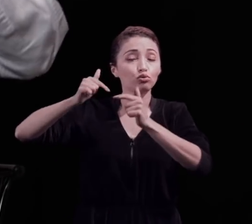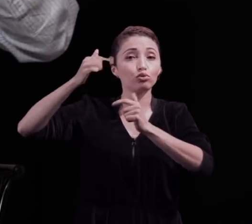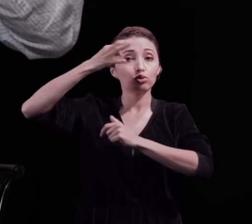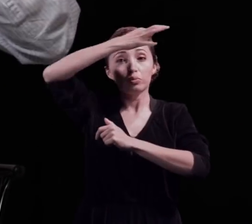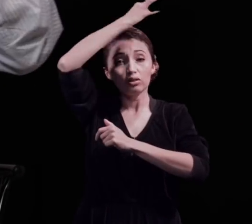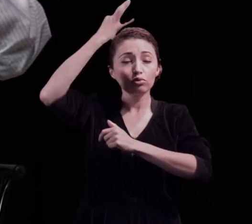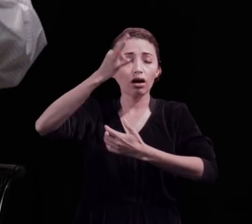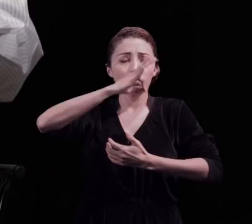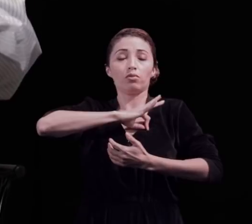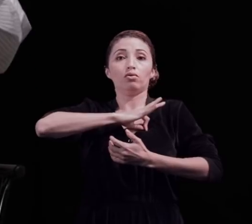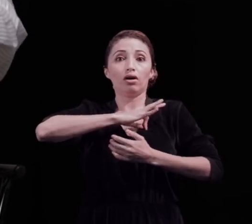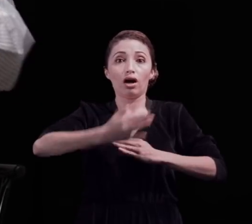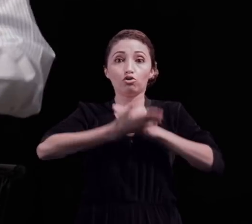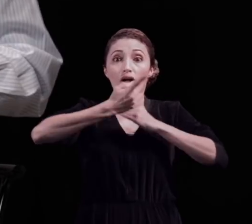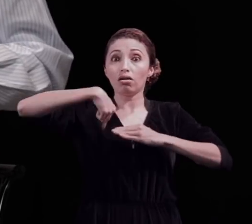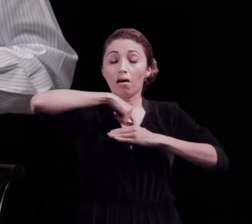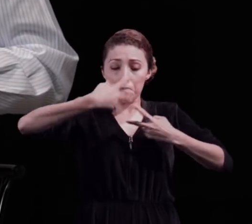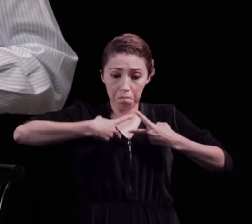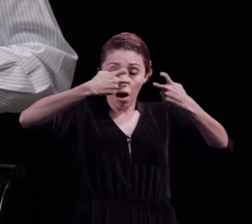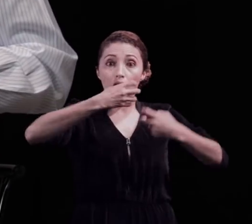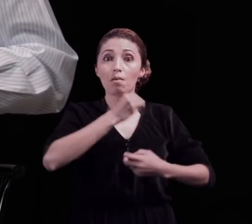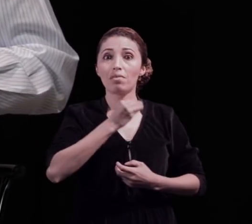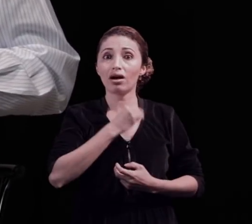nos convencer do pecado.